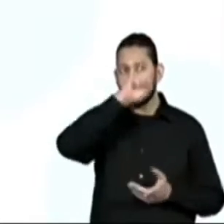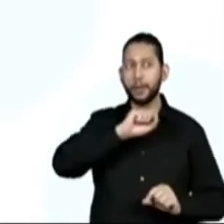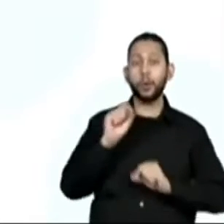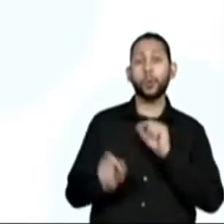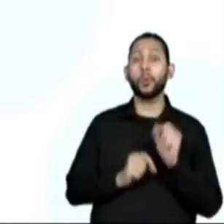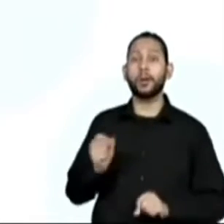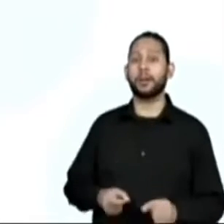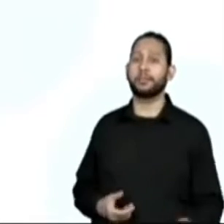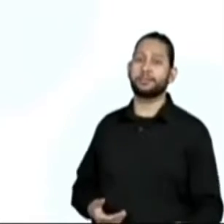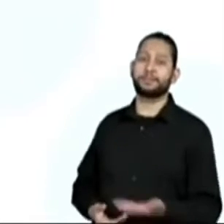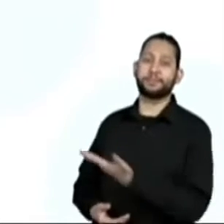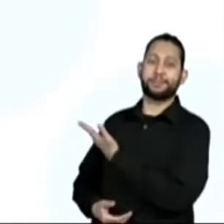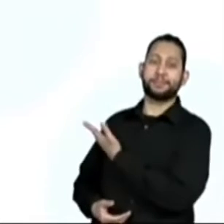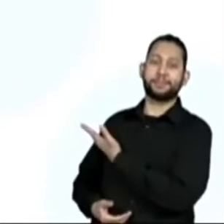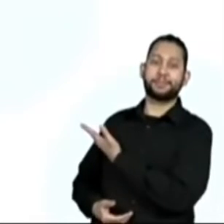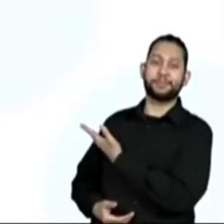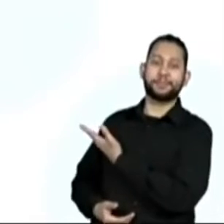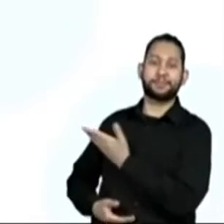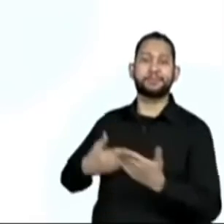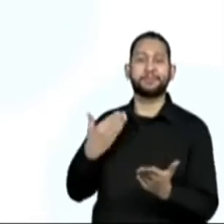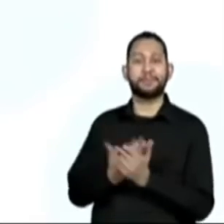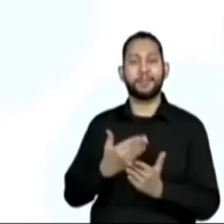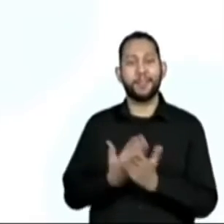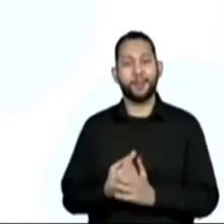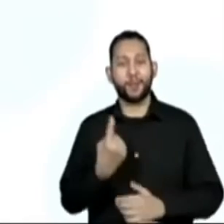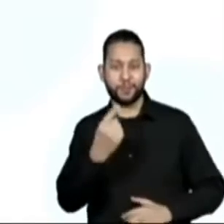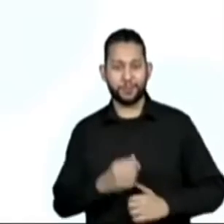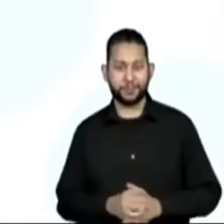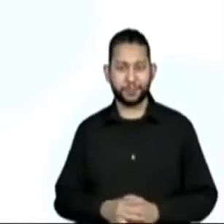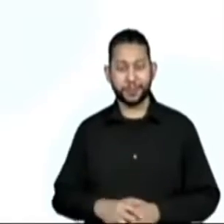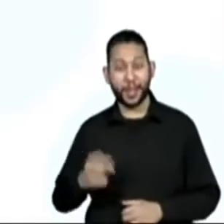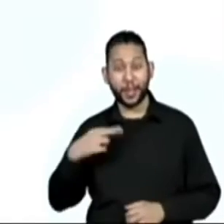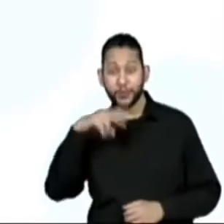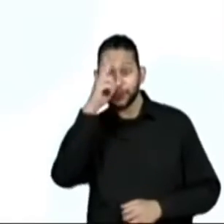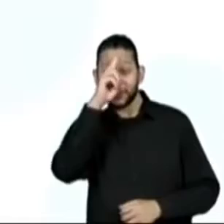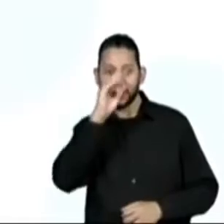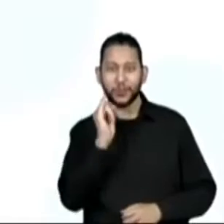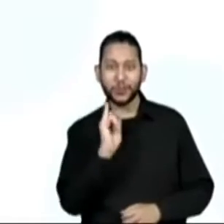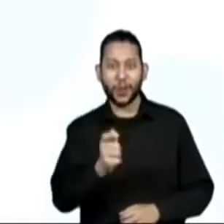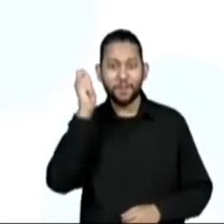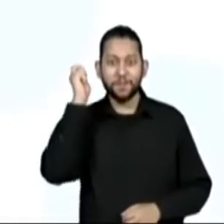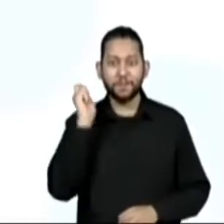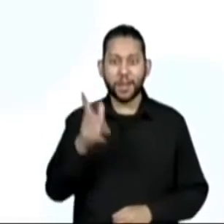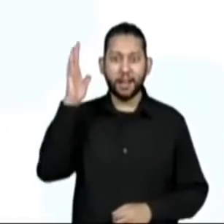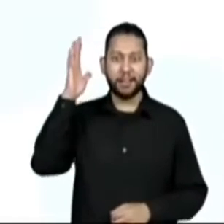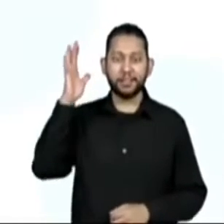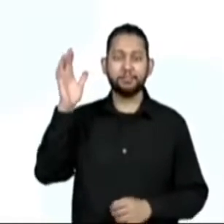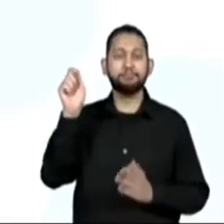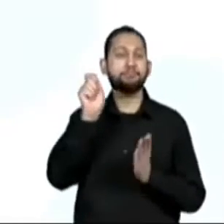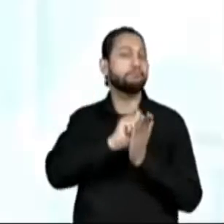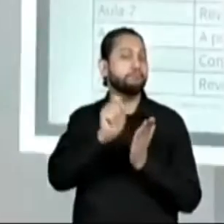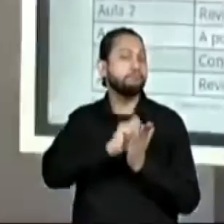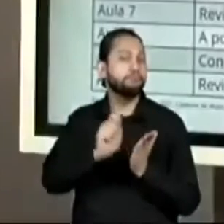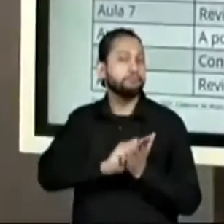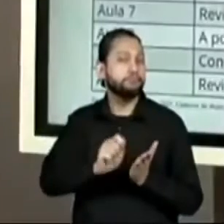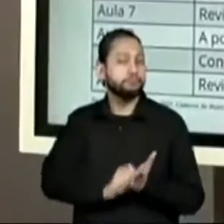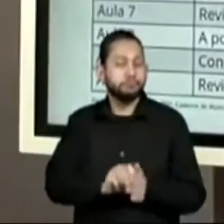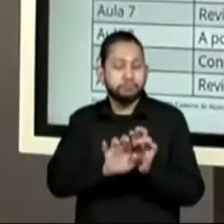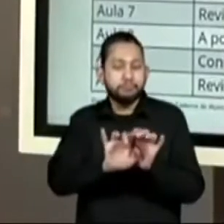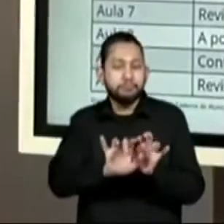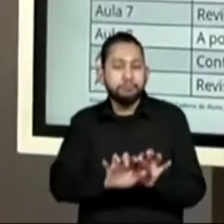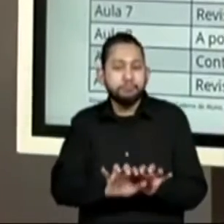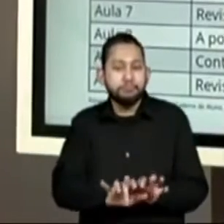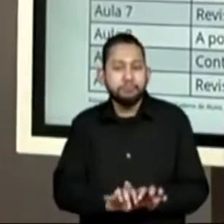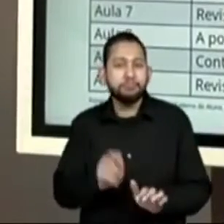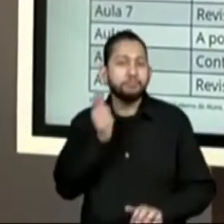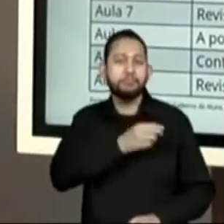é Escrita de Contos de Fadas. O que nós vamos fazer nessa sequência? Nessa sequência, nós